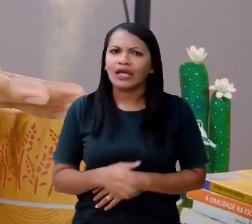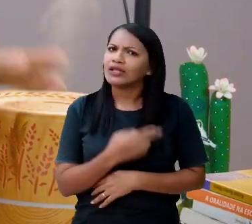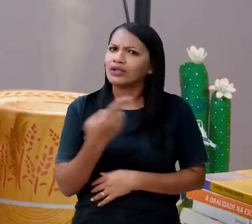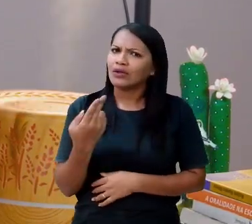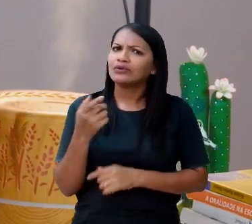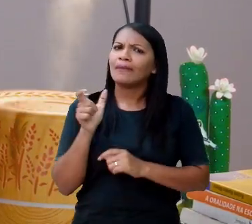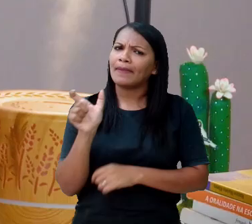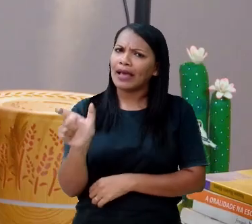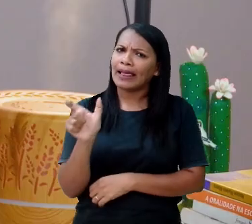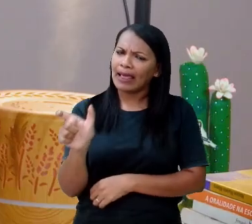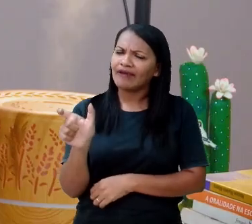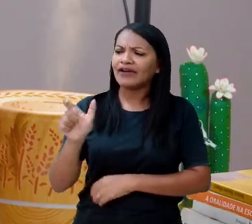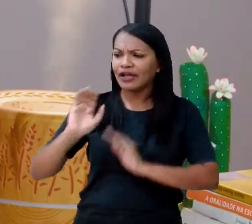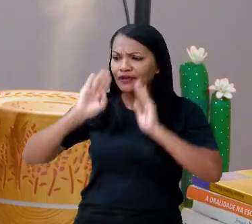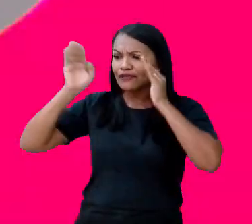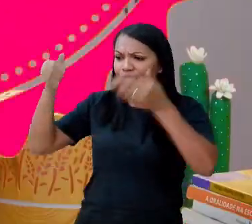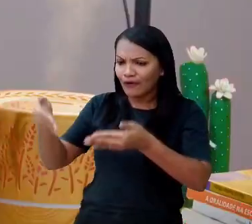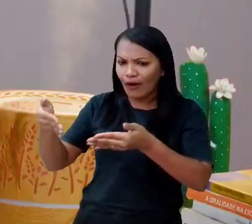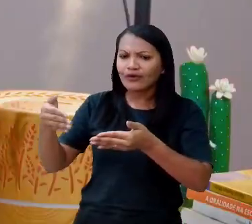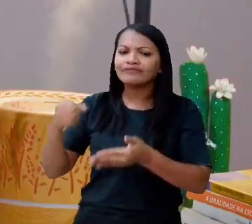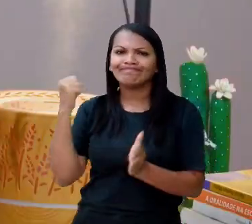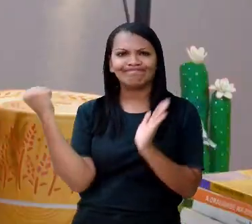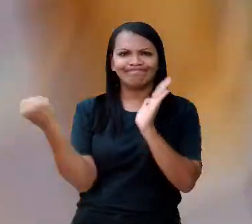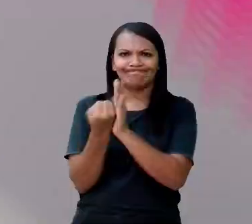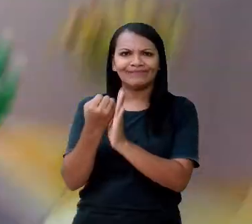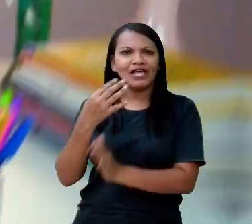Palavras em Foco. Produção, carimba aí que é top.